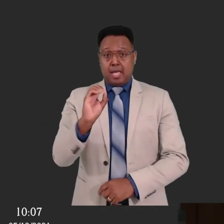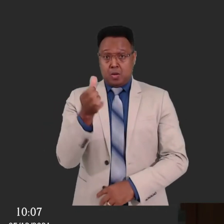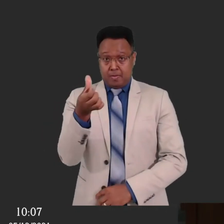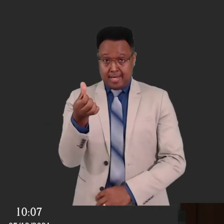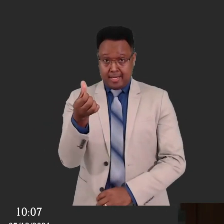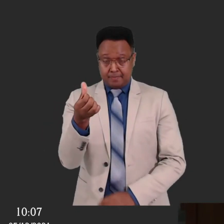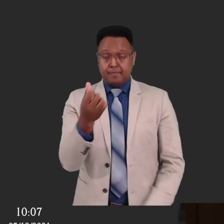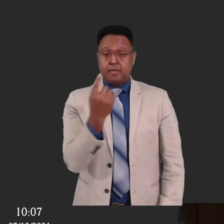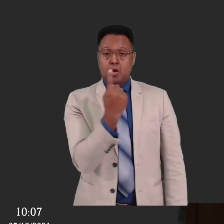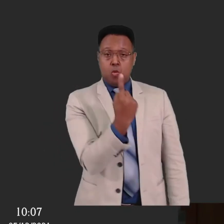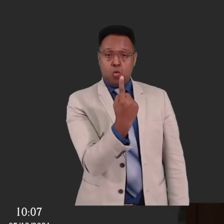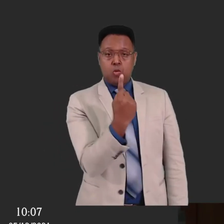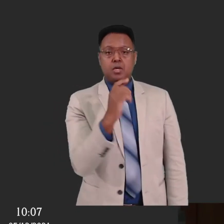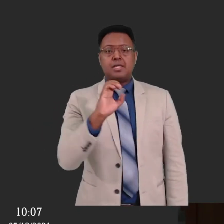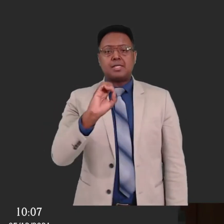106.